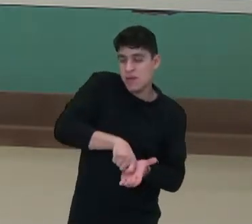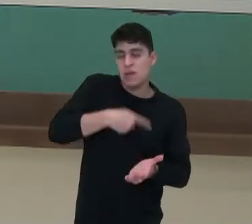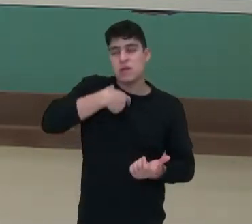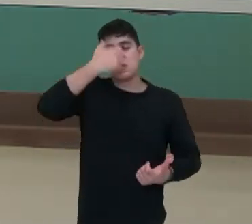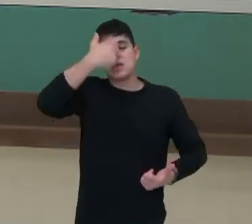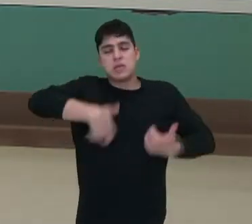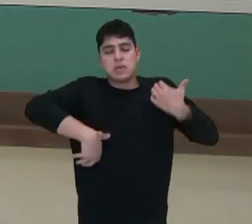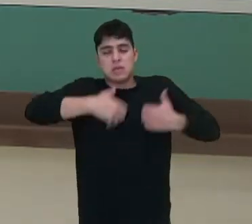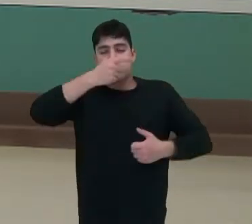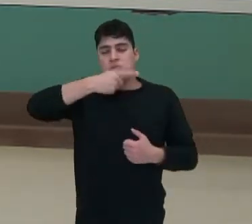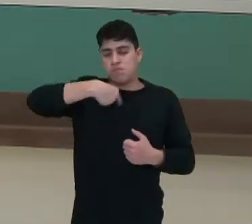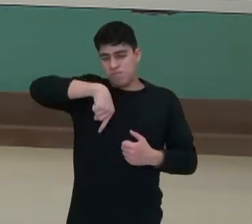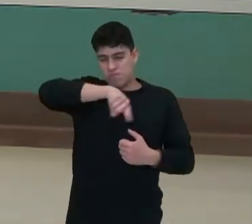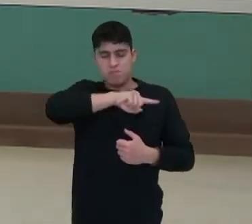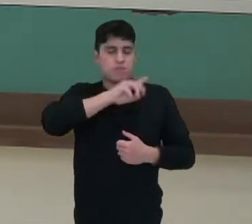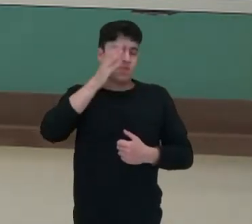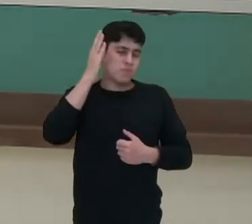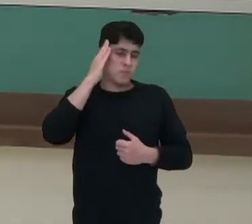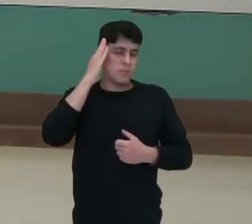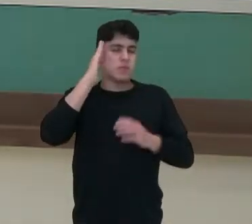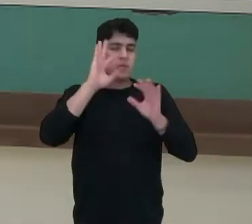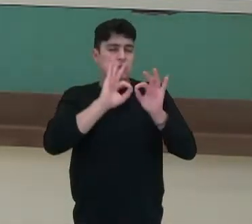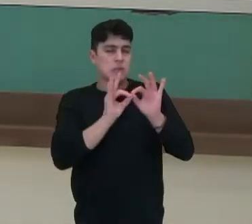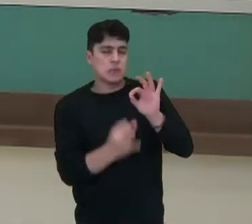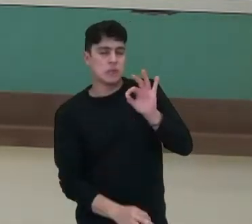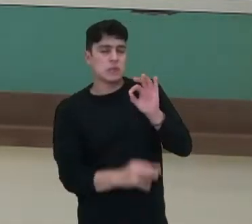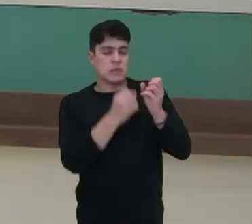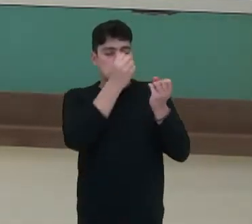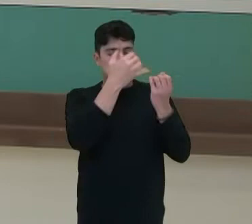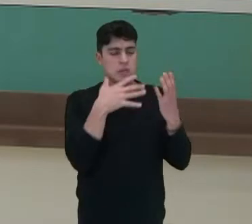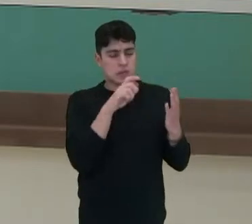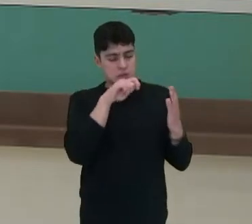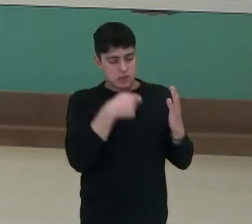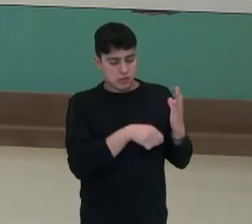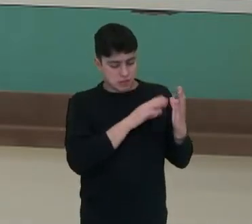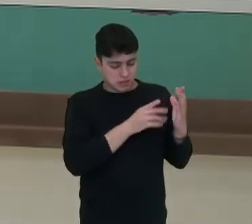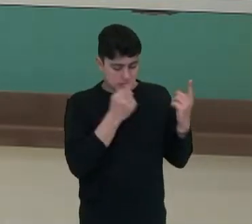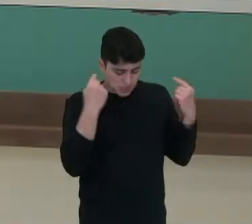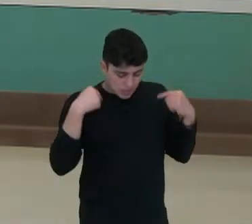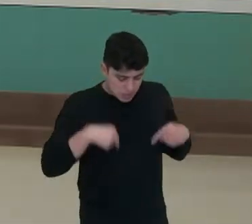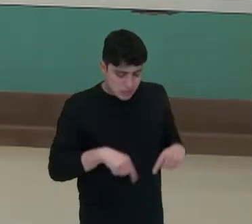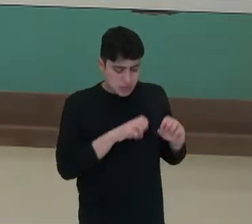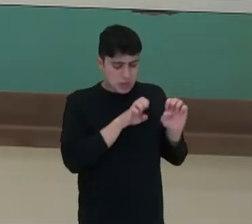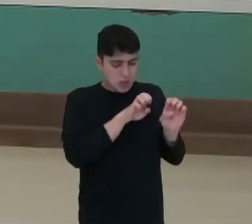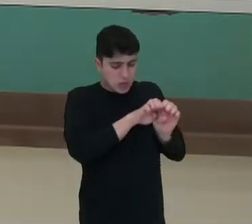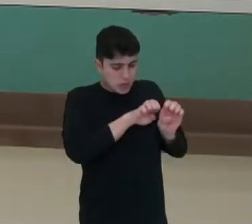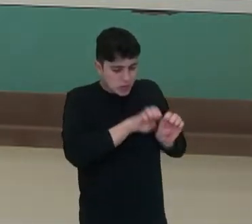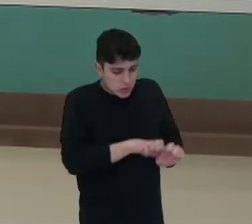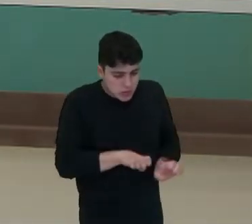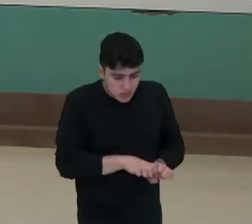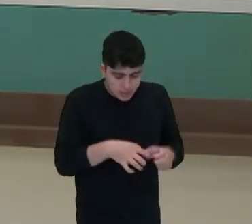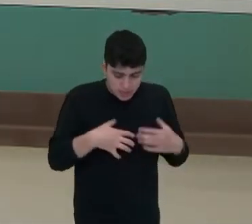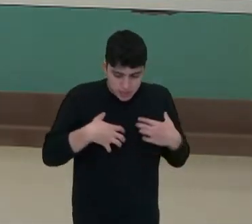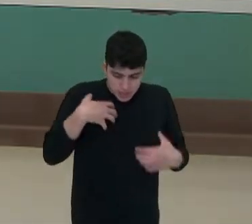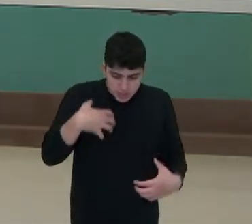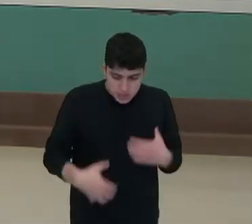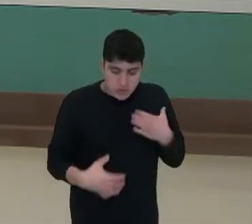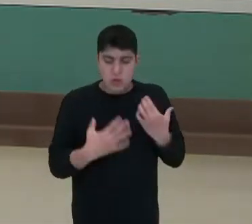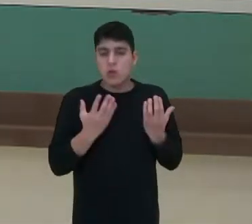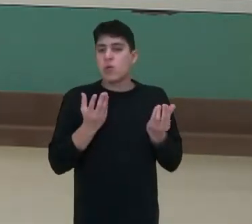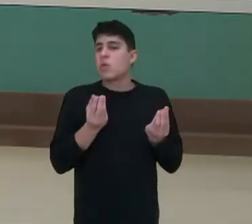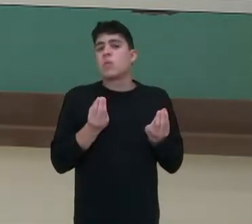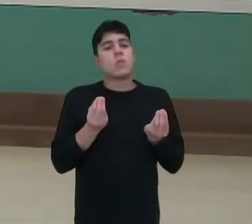tempo falando sobre o sistema cardiovascular. Percebemos os órgãos e estruturas que fazem parte desse sistema, as suas